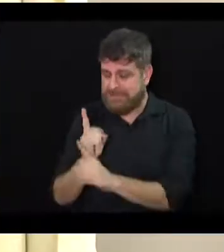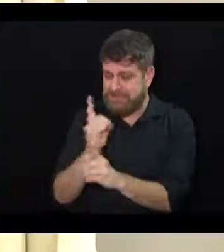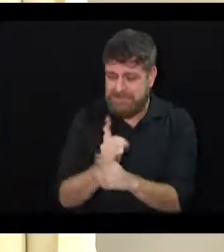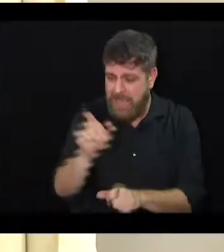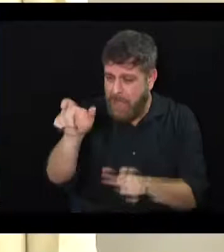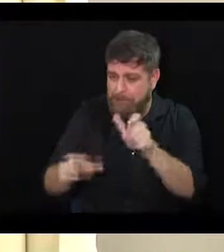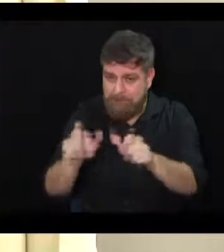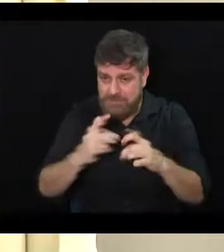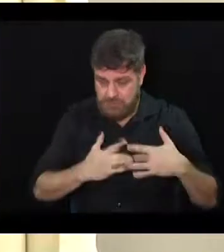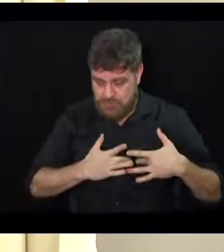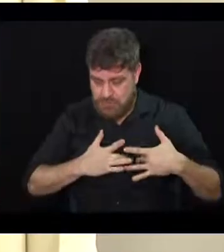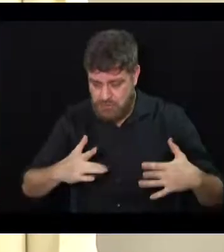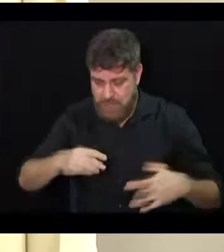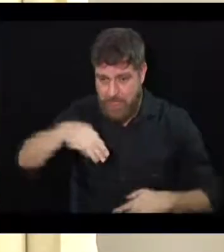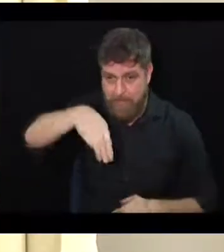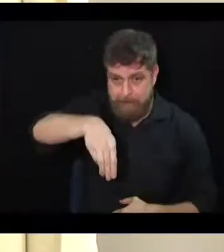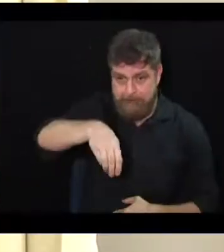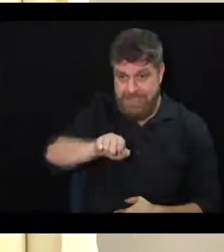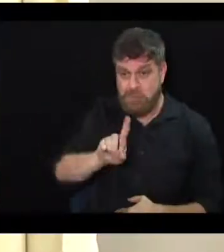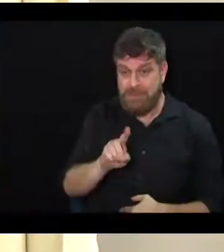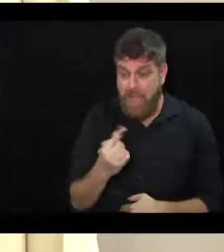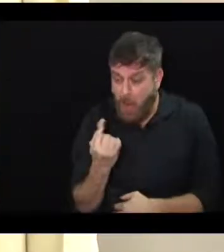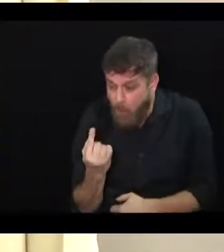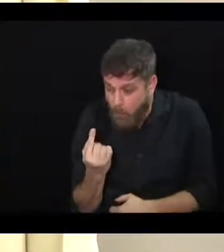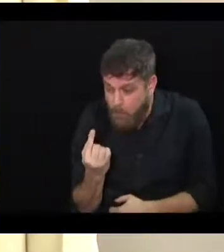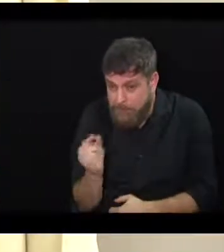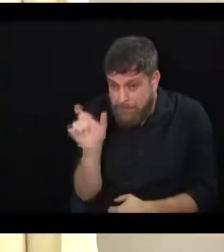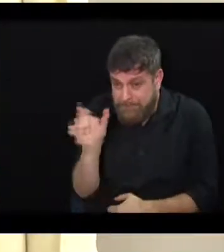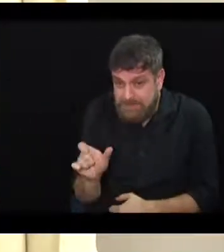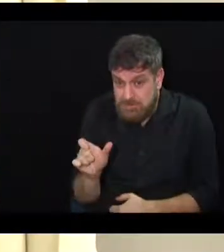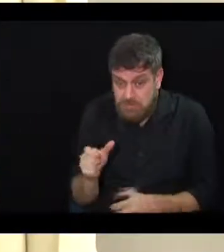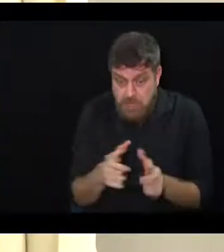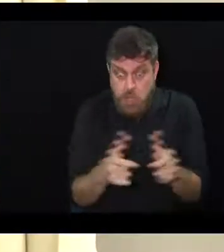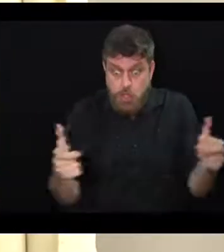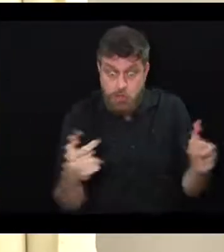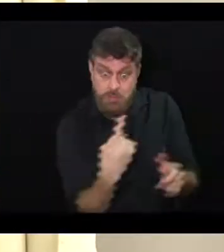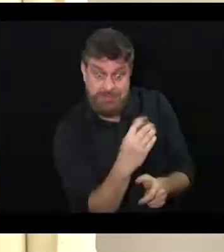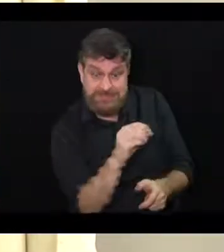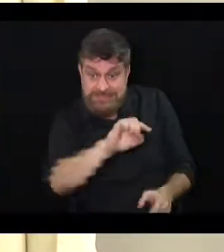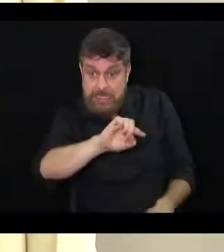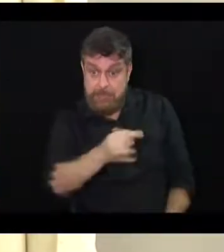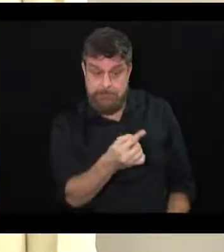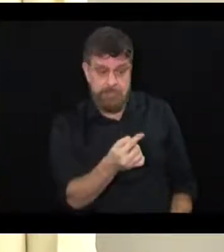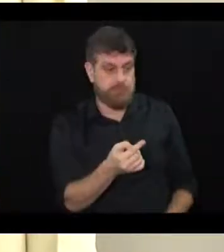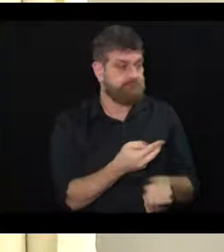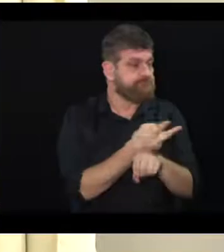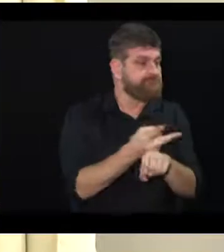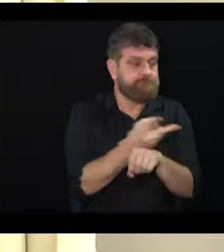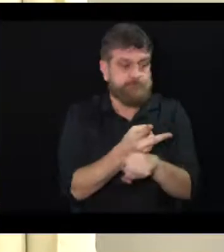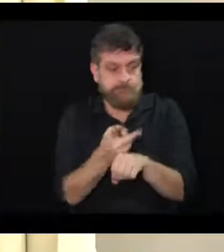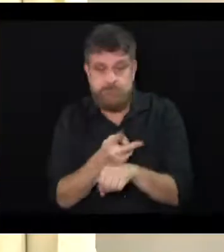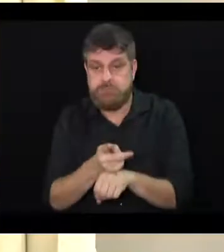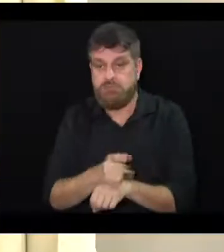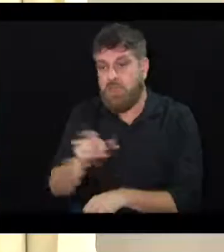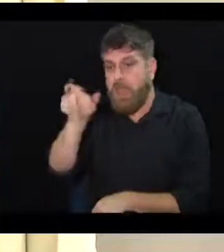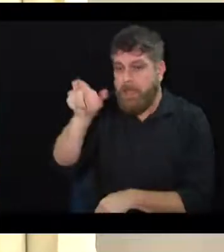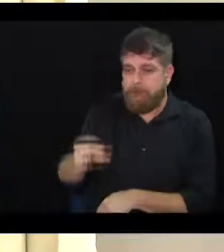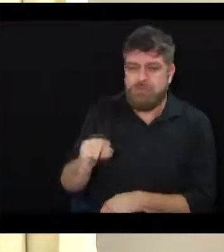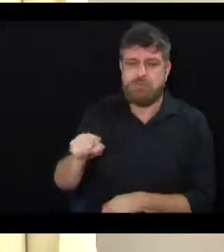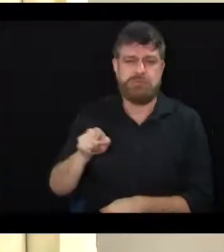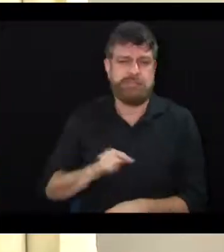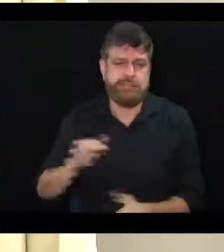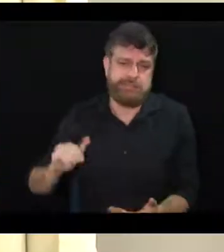de medula óssea, é 1 em cada 100 mil. Então as pessoas que têm ou tiveram uma criança, um